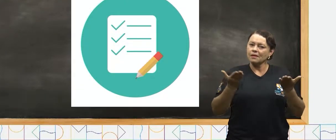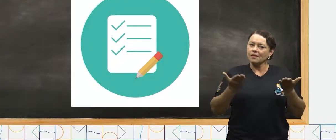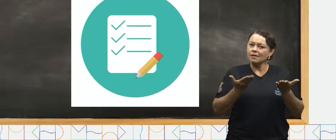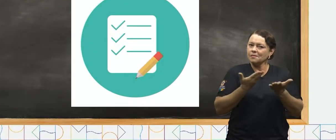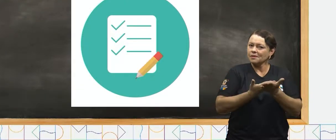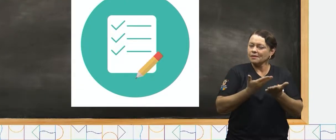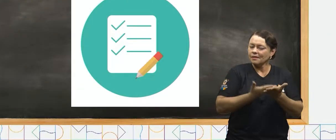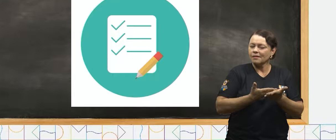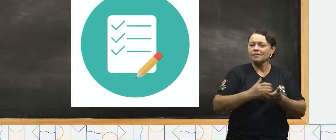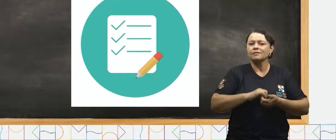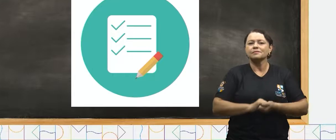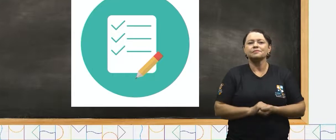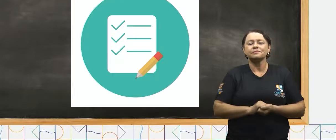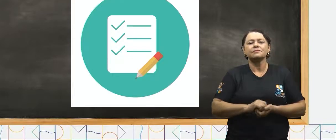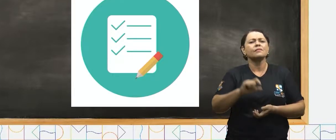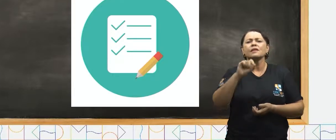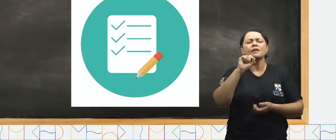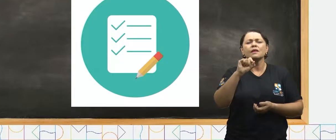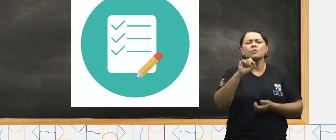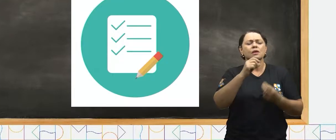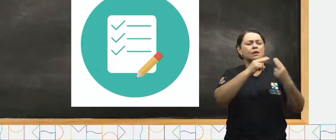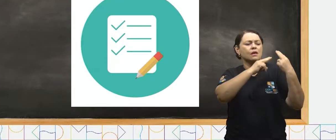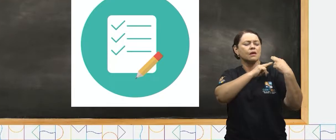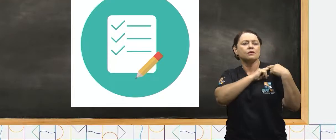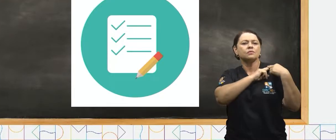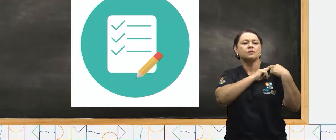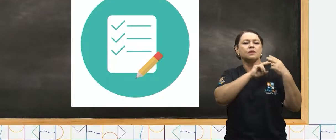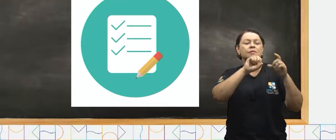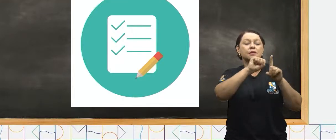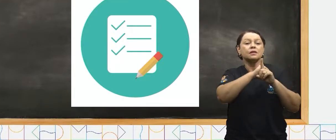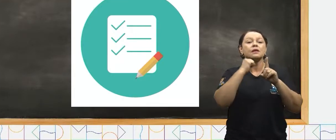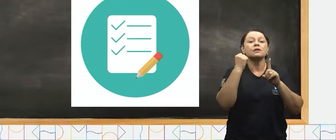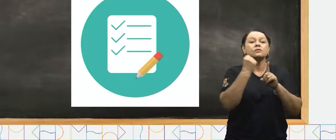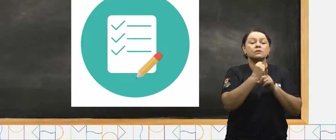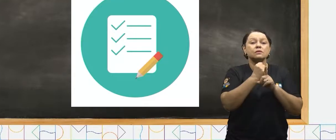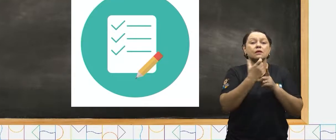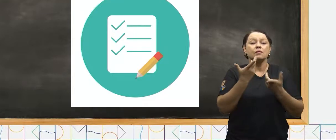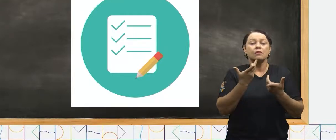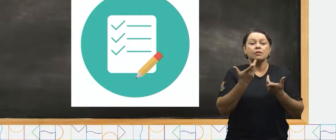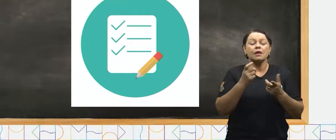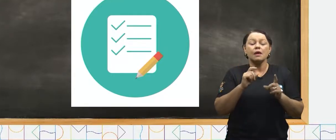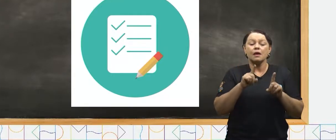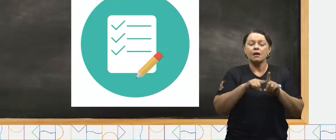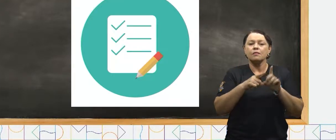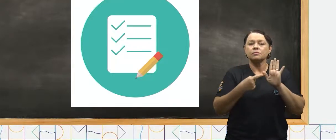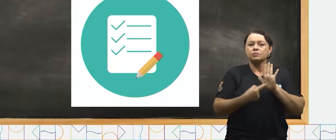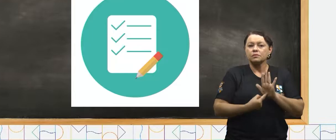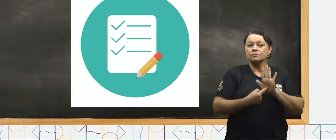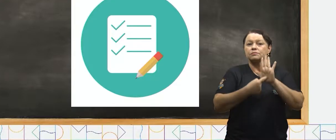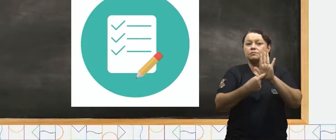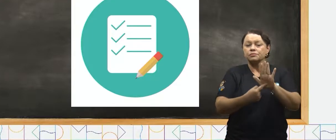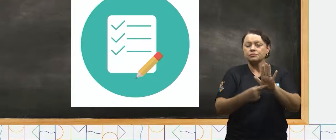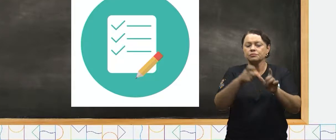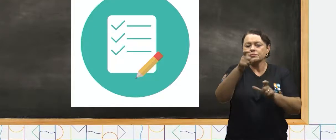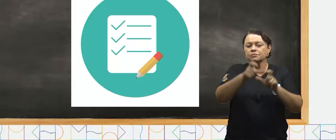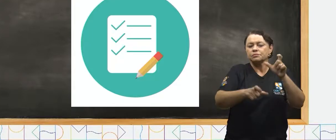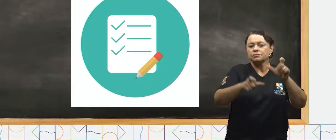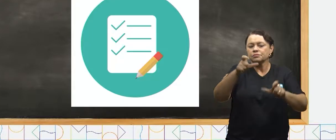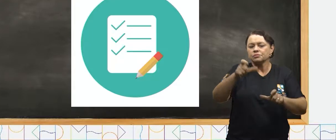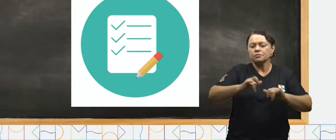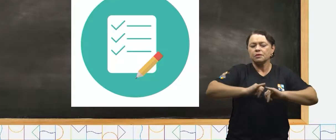é função social? É o efeito que se espera produzir no interlocutor, ou